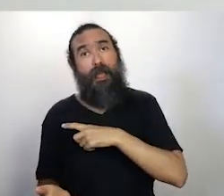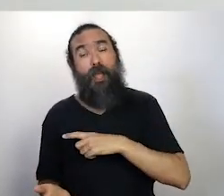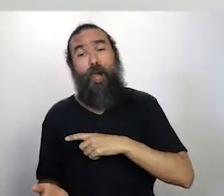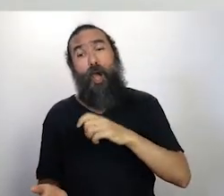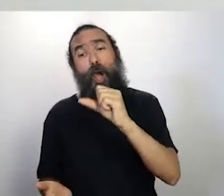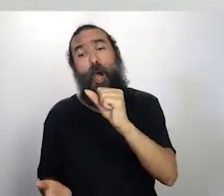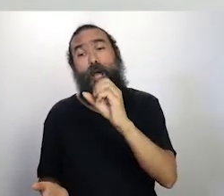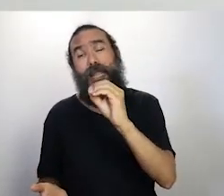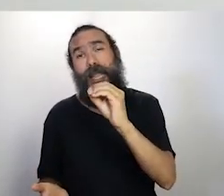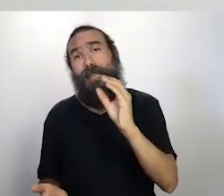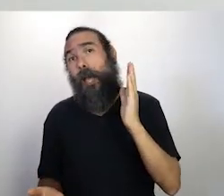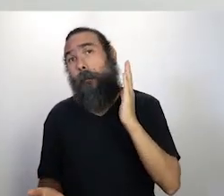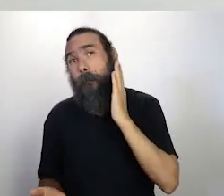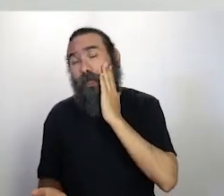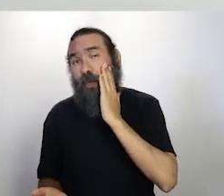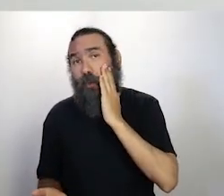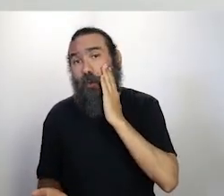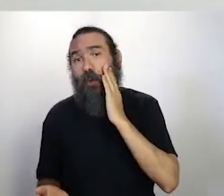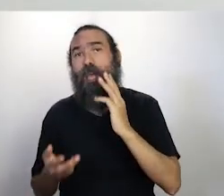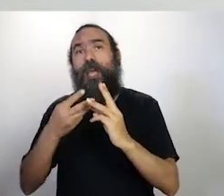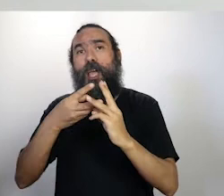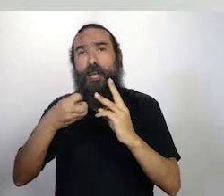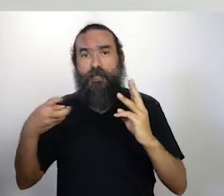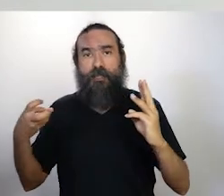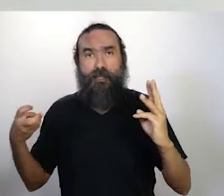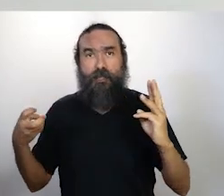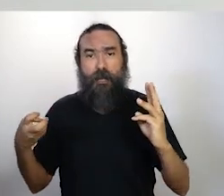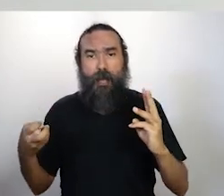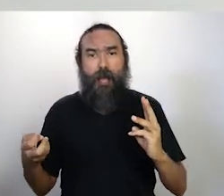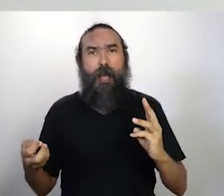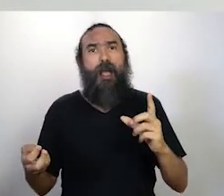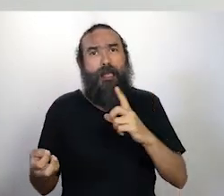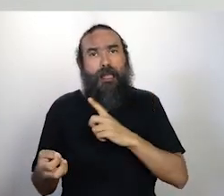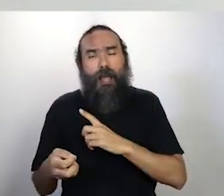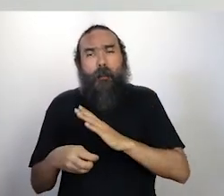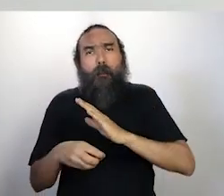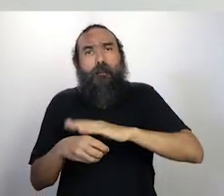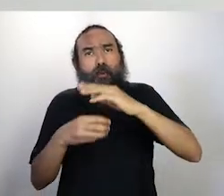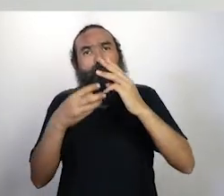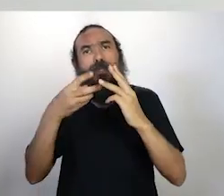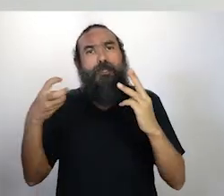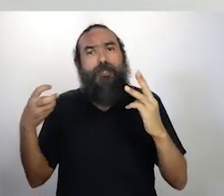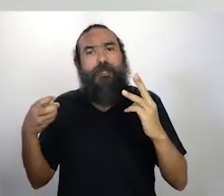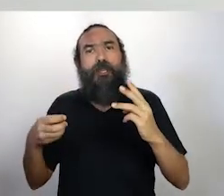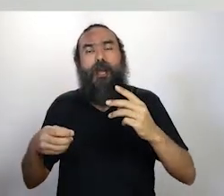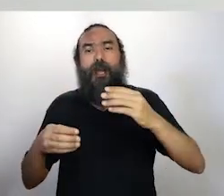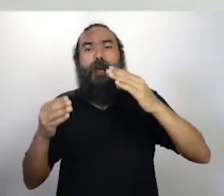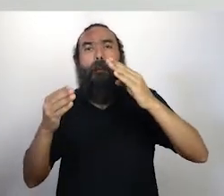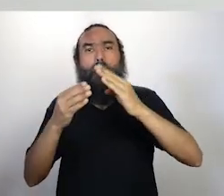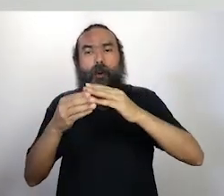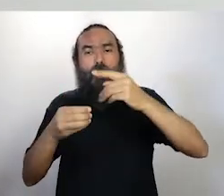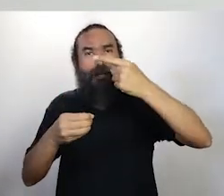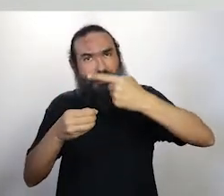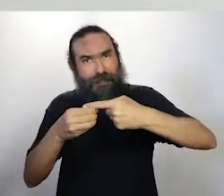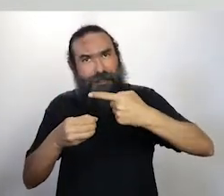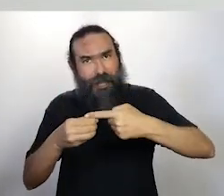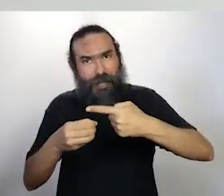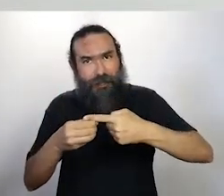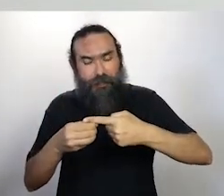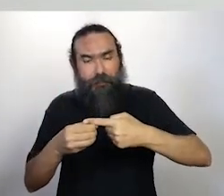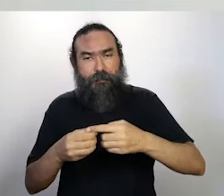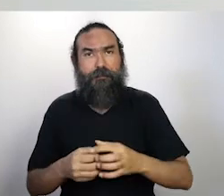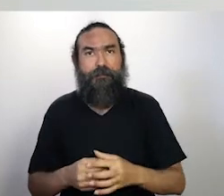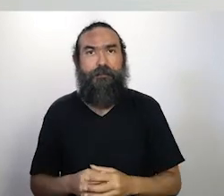indígenas, né? E muitos em área de contexto urbano e também em áreas de retomada, principalmente aqui no Cone